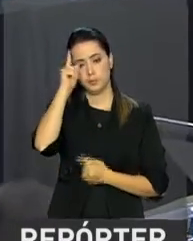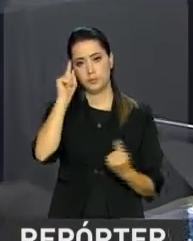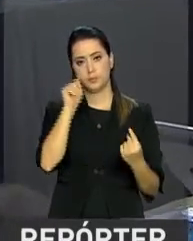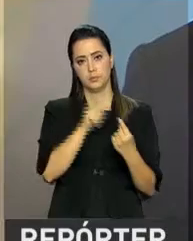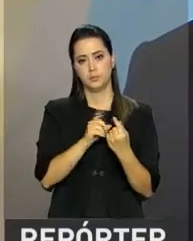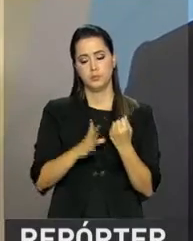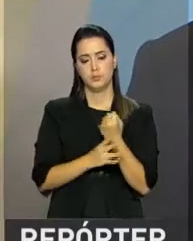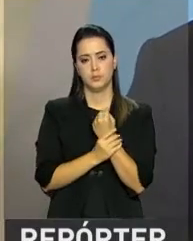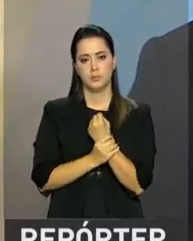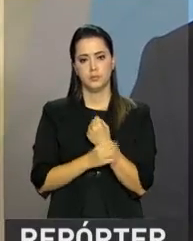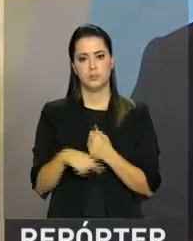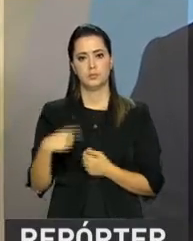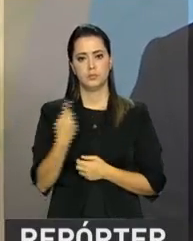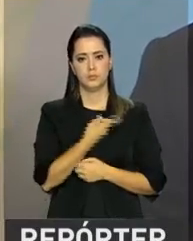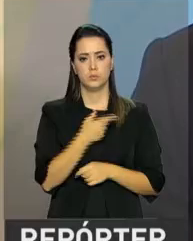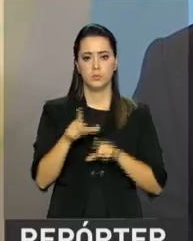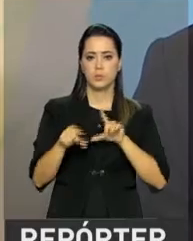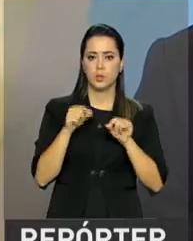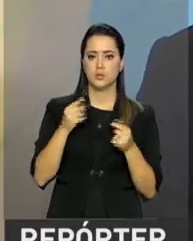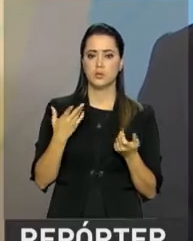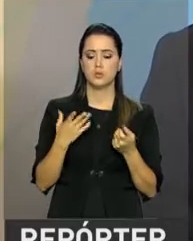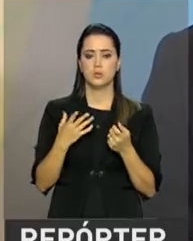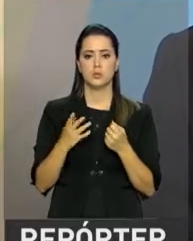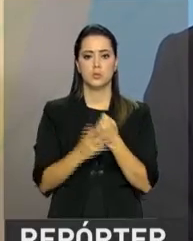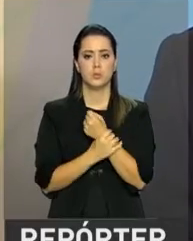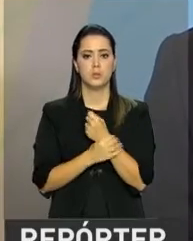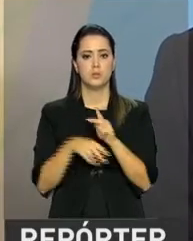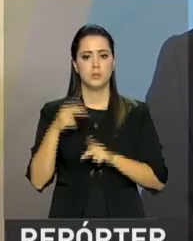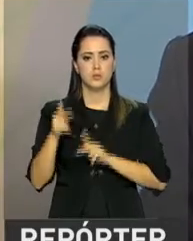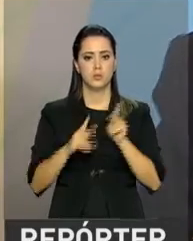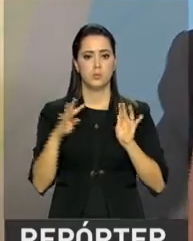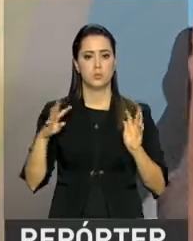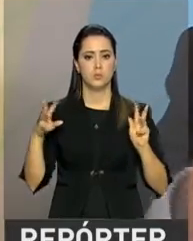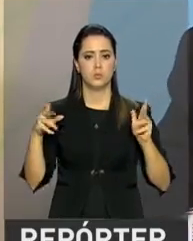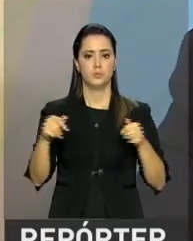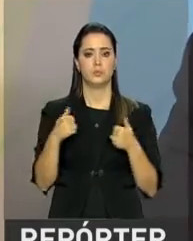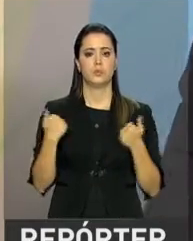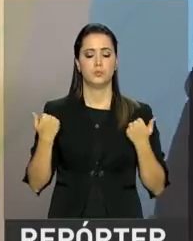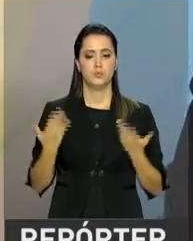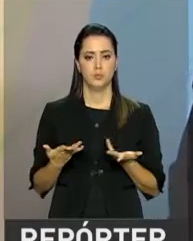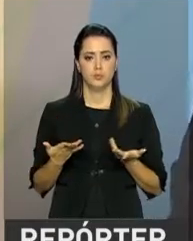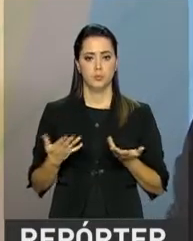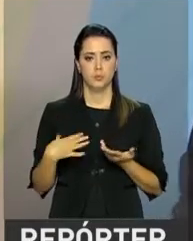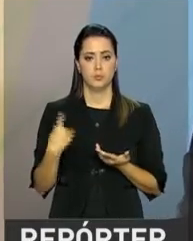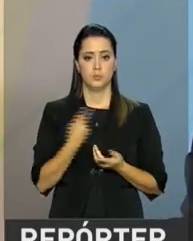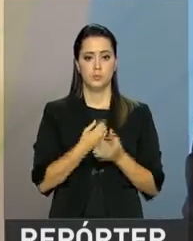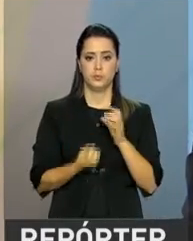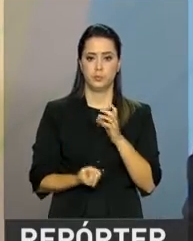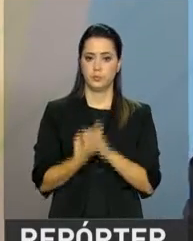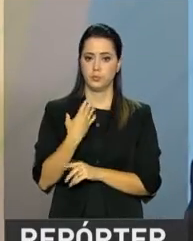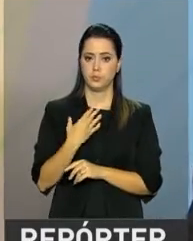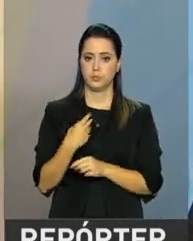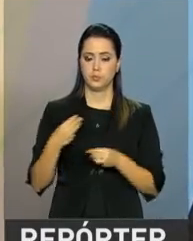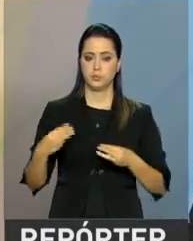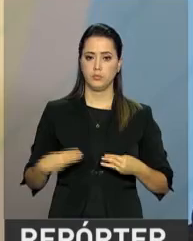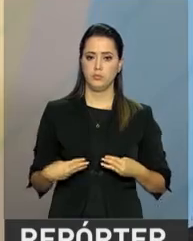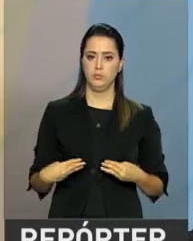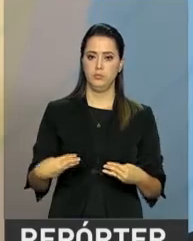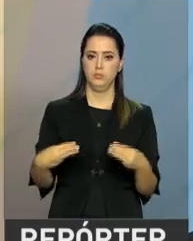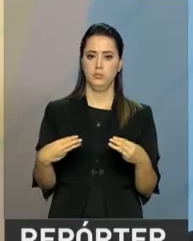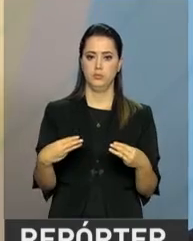segurança nós tomamos a segurança pública como um todo e por isso criamos também um ministério